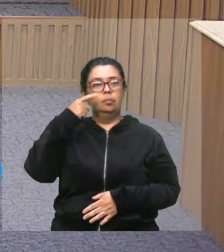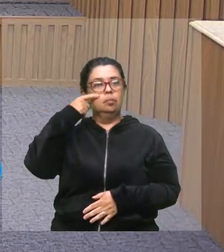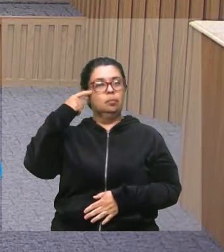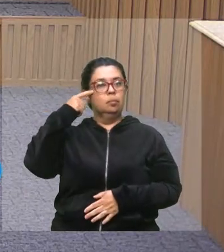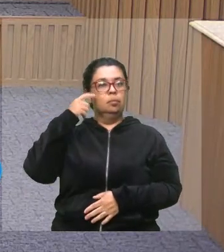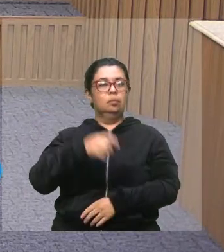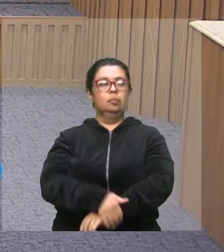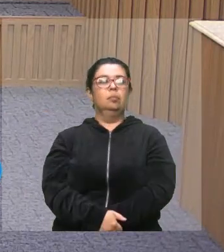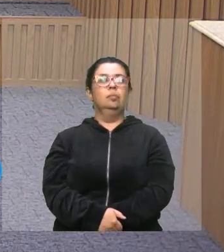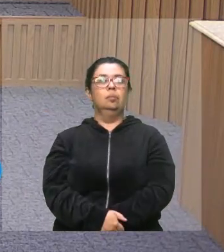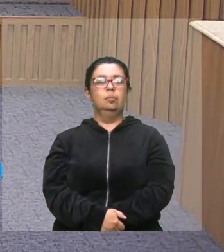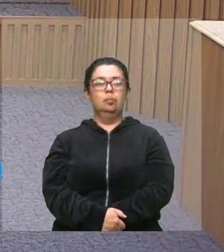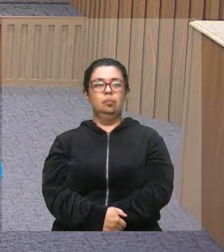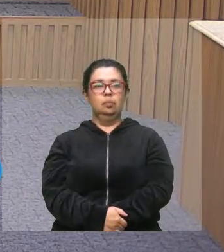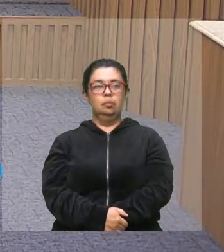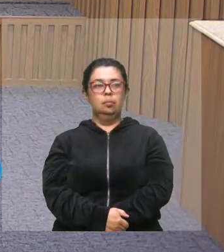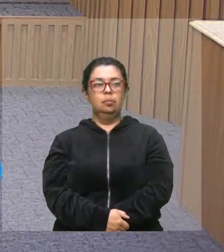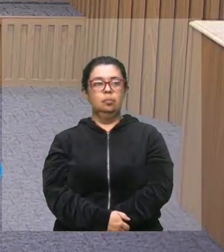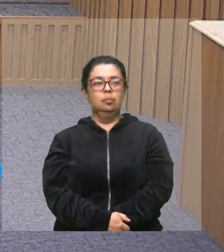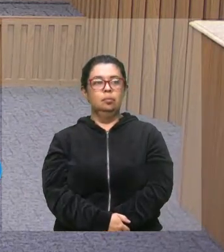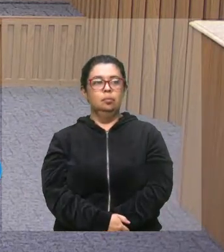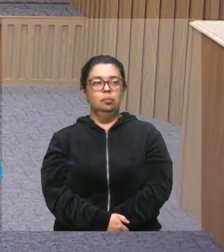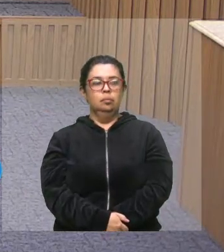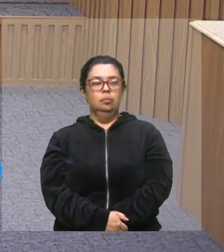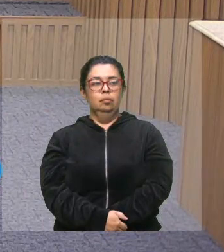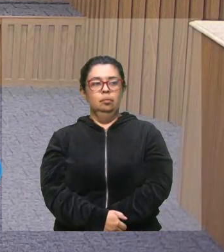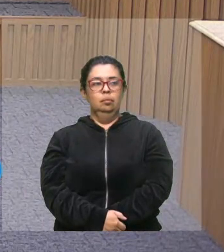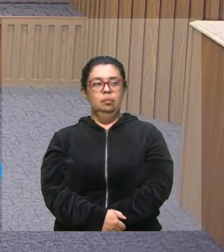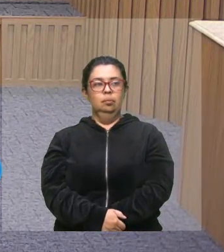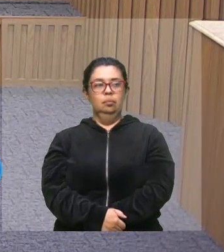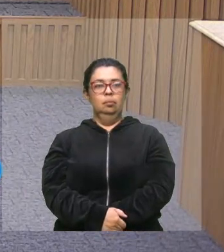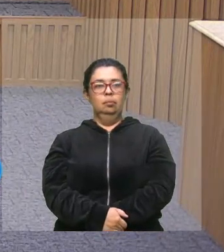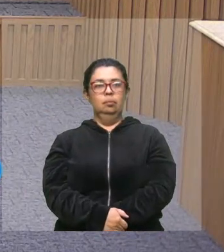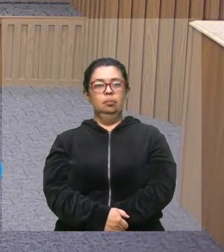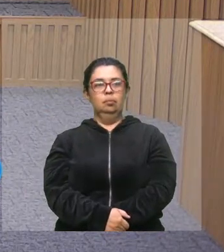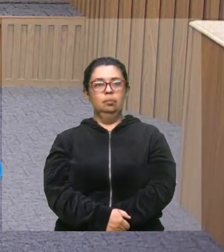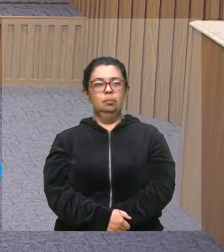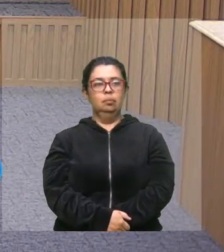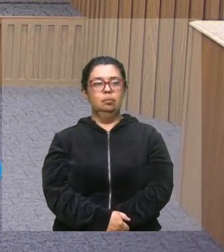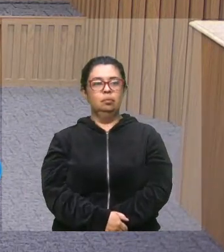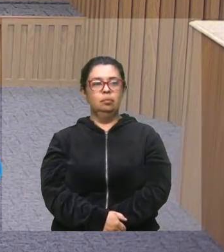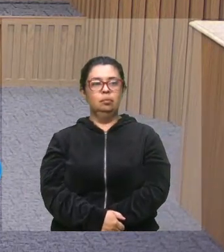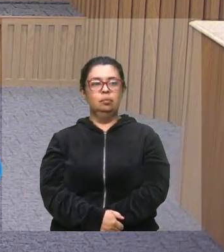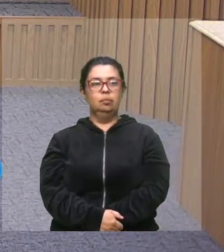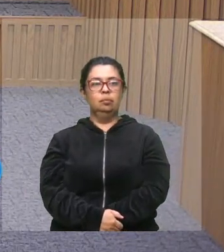a palavra, o vereador Vinícius Simi.